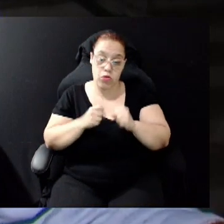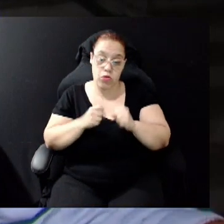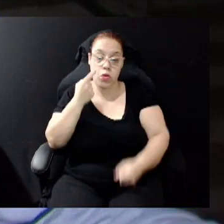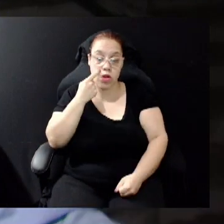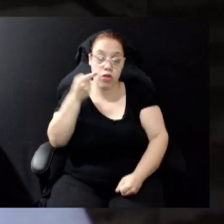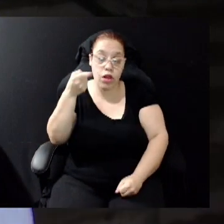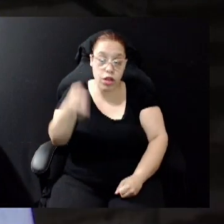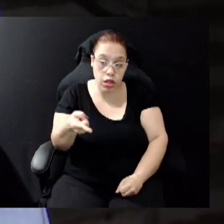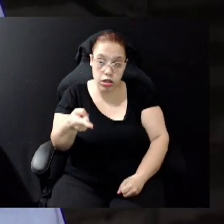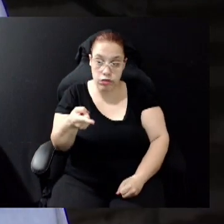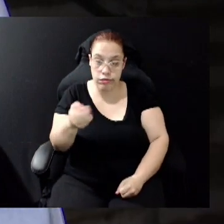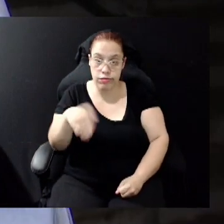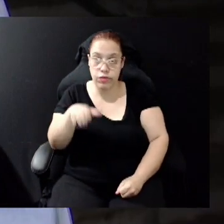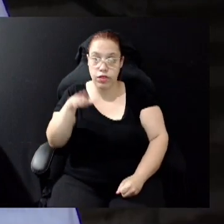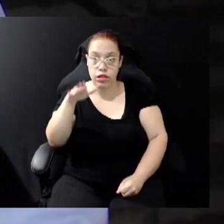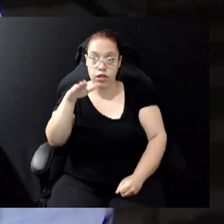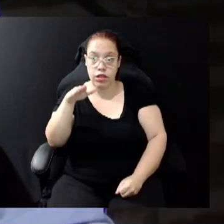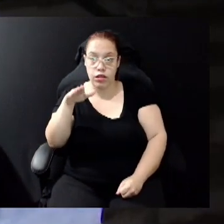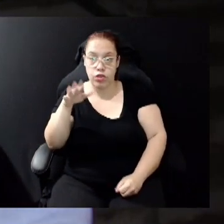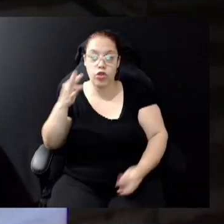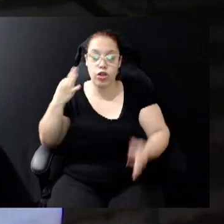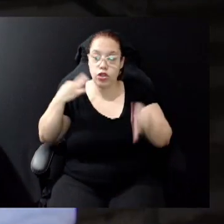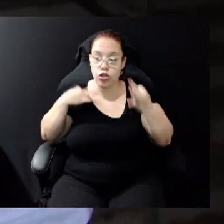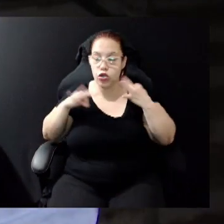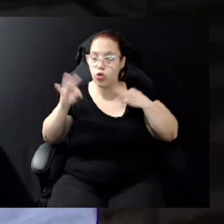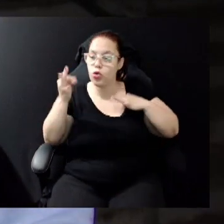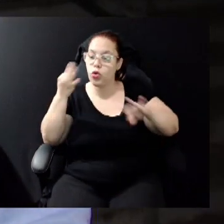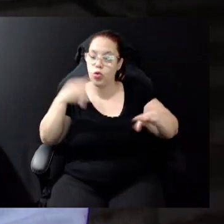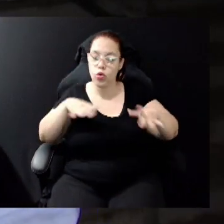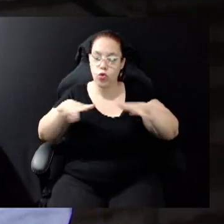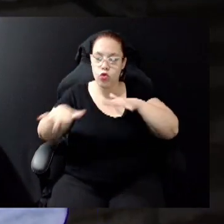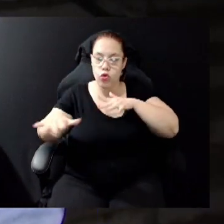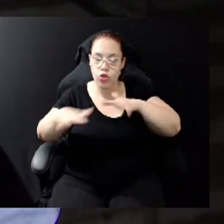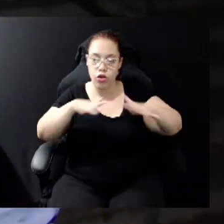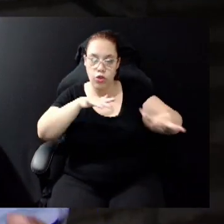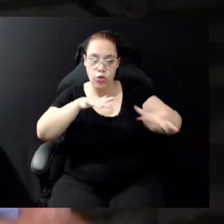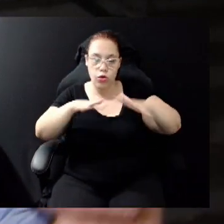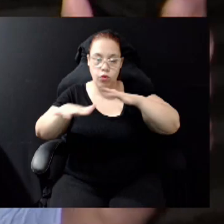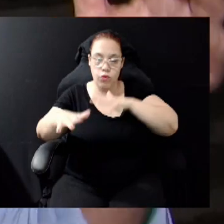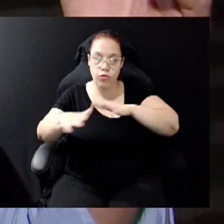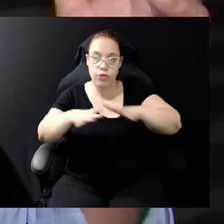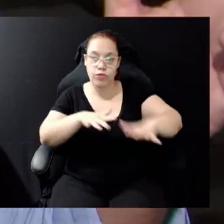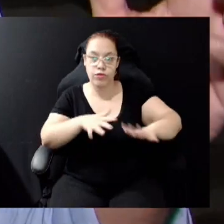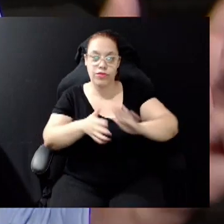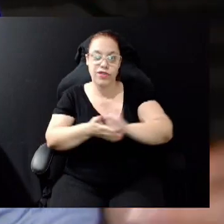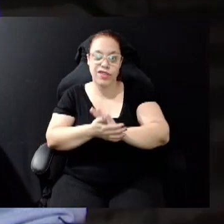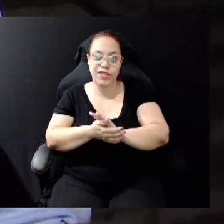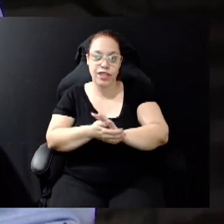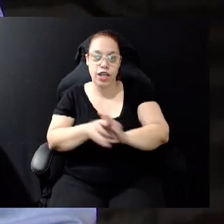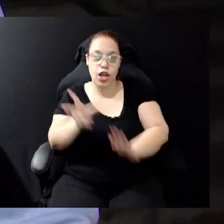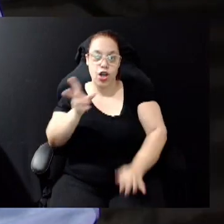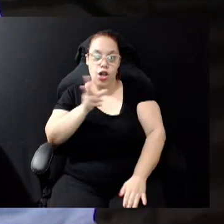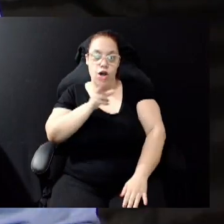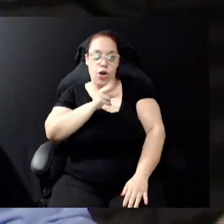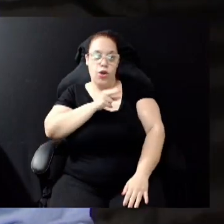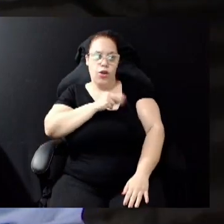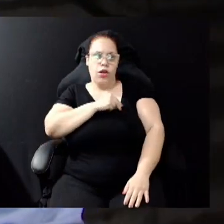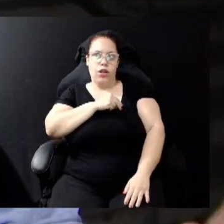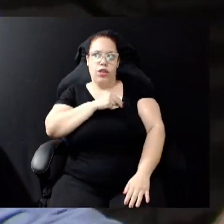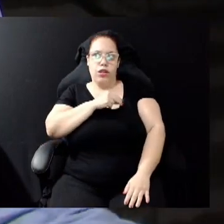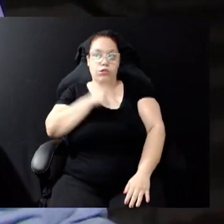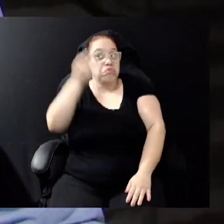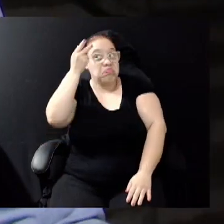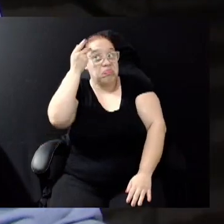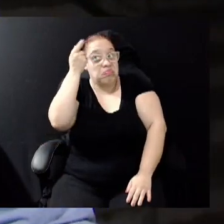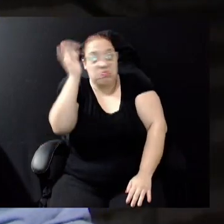mais um ponto de atração turística e movimentar a cidade com uma coisa que aparentemente não é tão comum, mas que existem